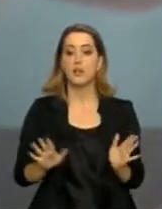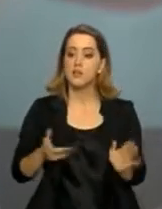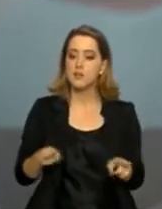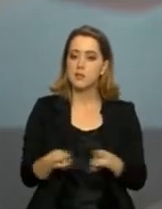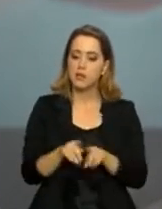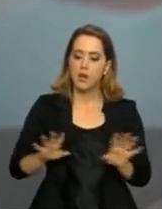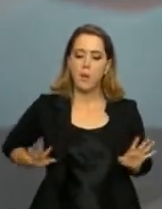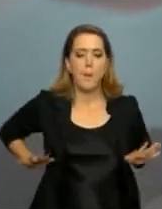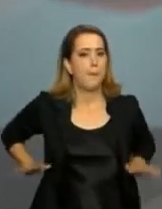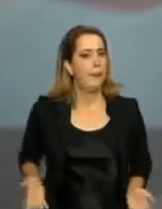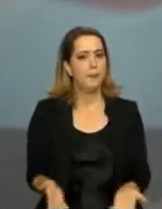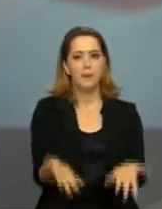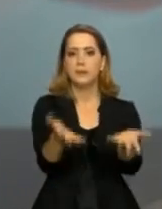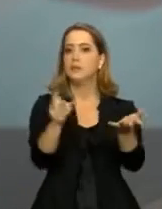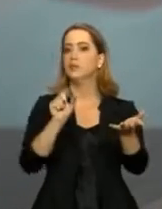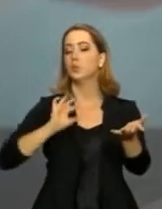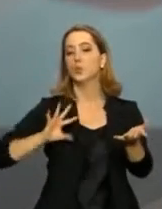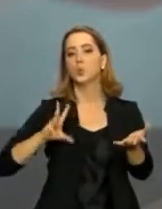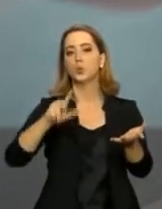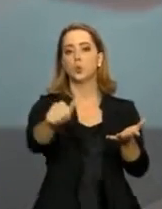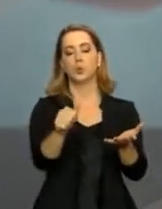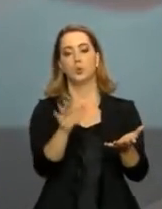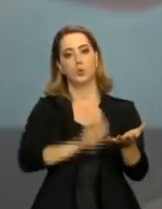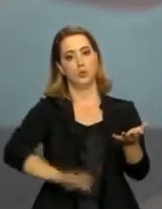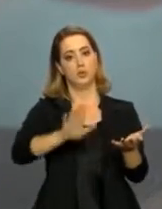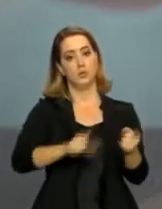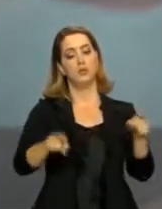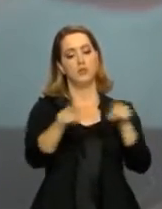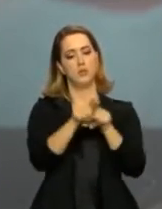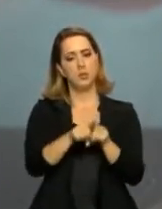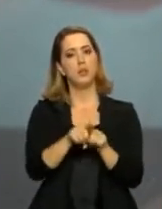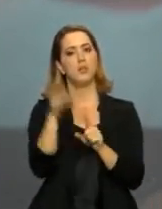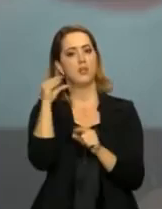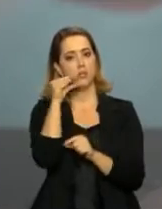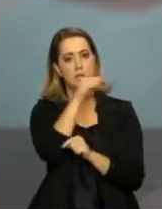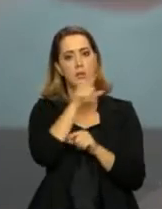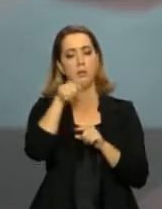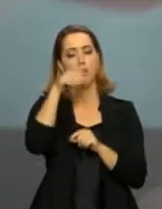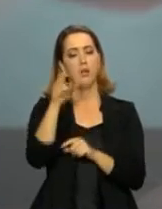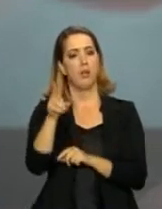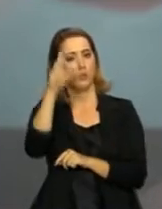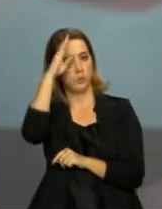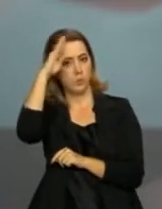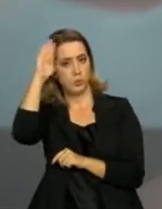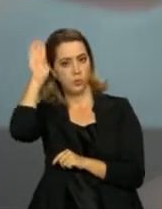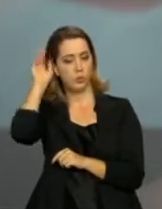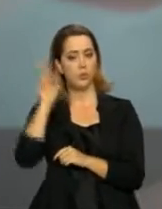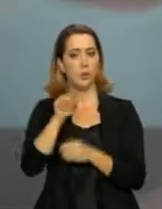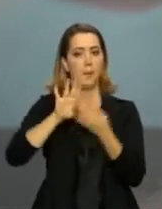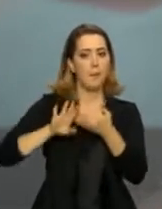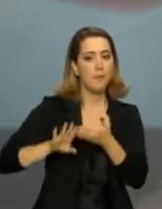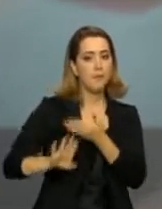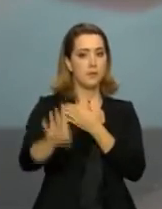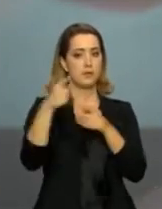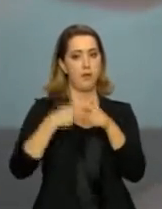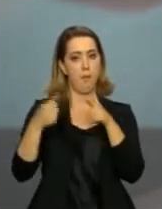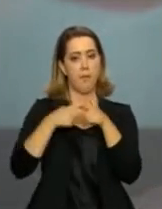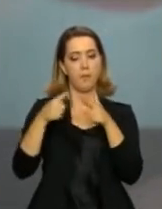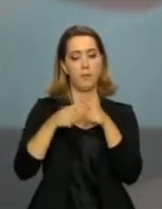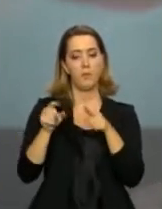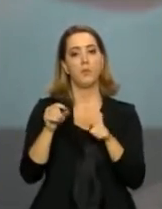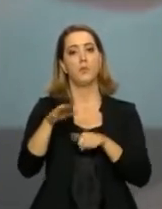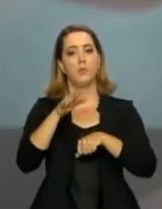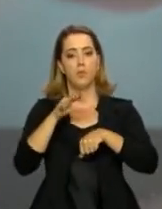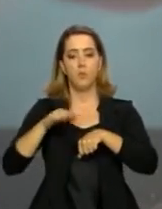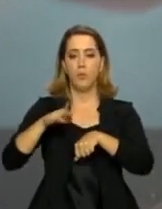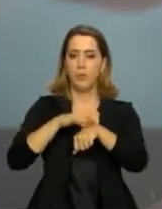as crianças, os adultos nas universidades, sobre esta eliminação de focos. Então, que toda